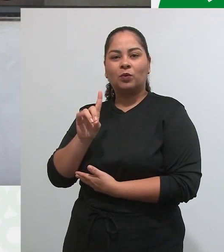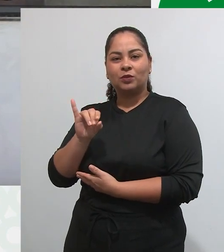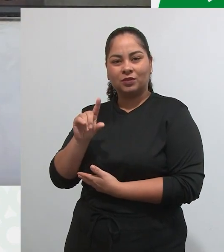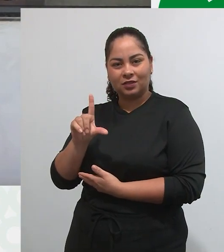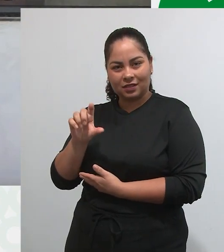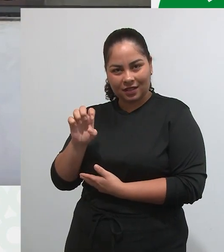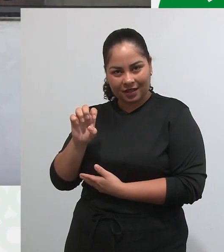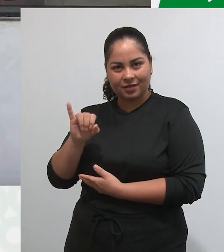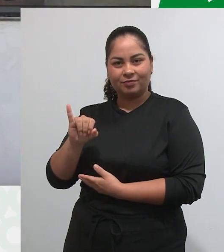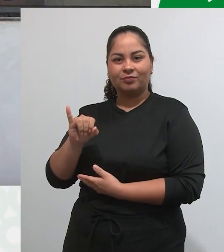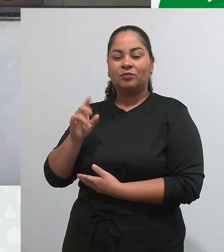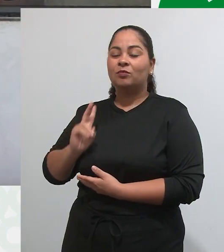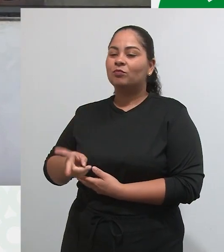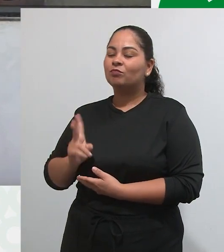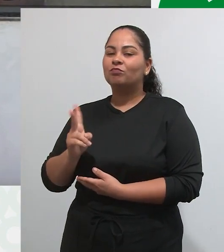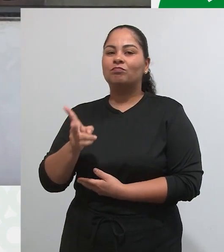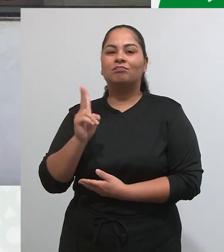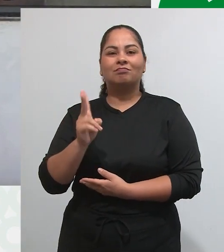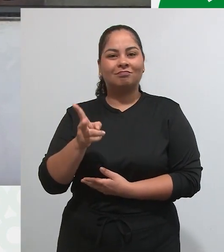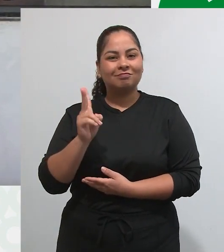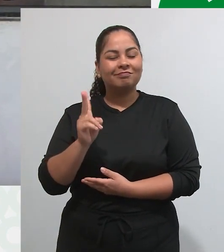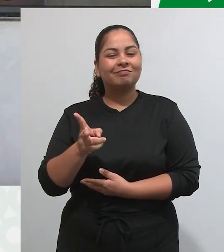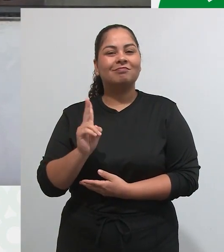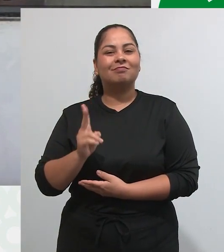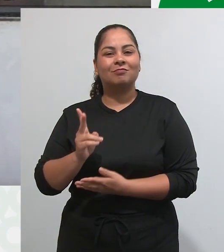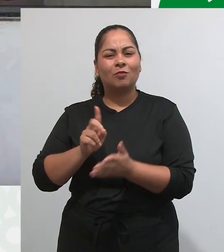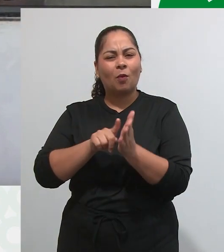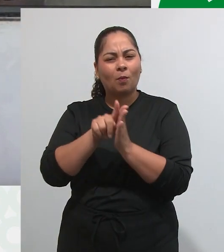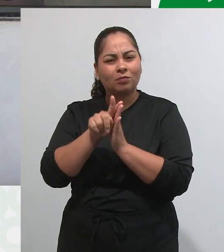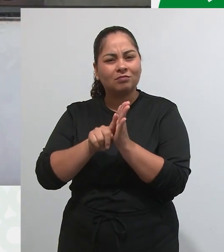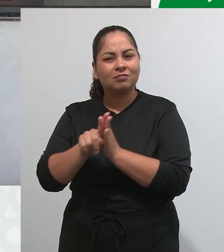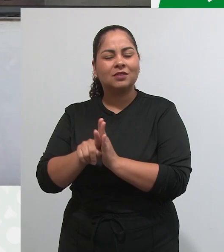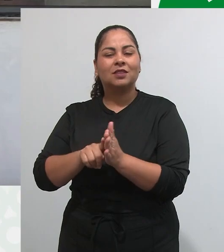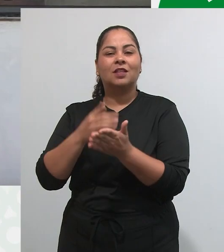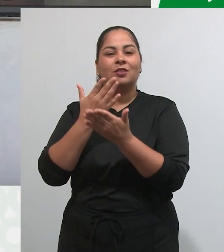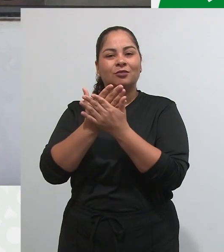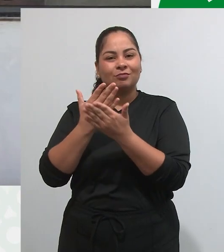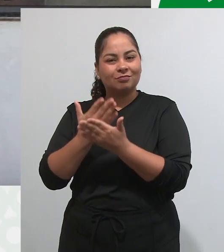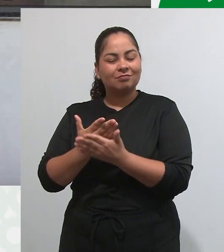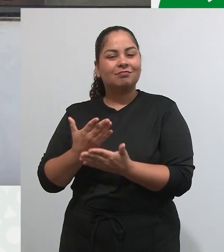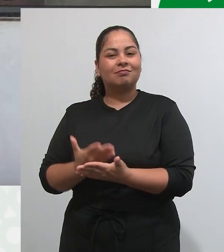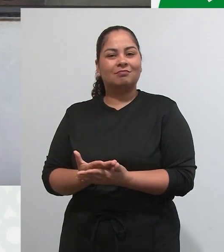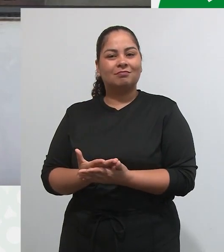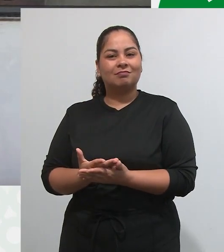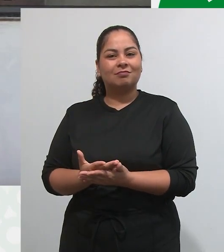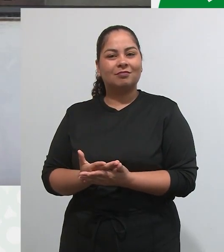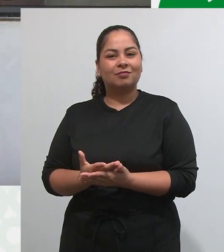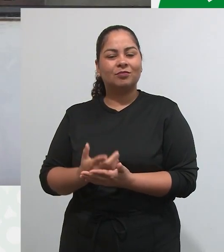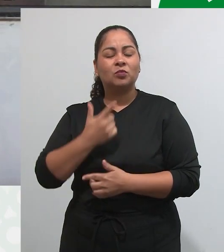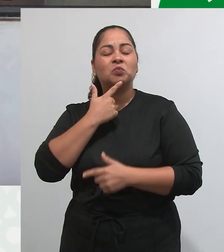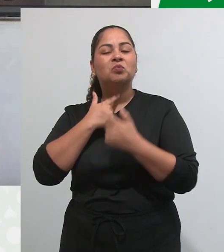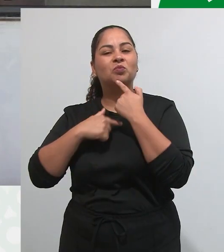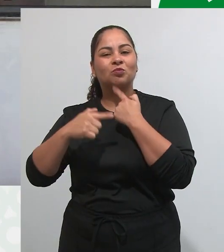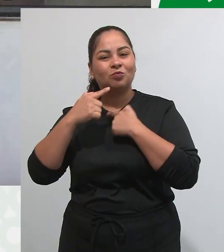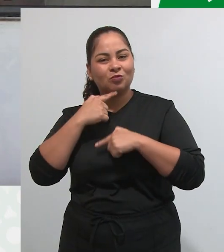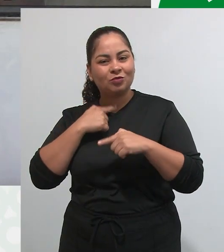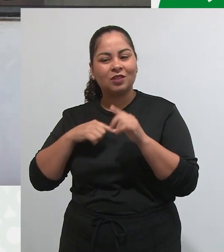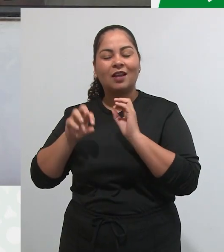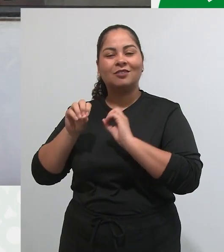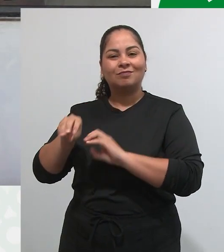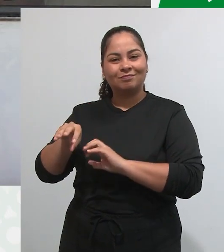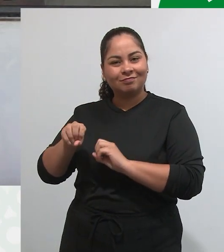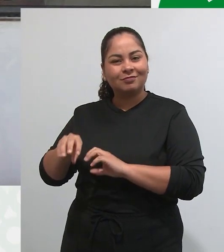o Odirley, ele tem a mesma, assim, a mesma garra que eu sempre tive, ele tem,